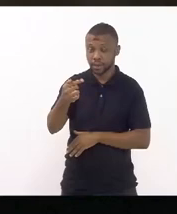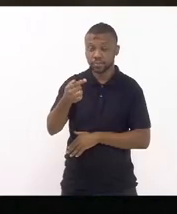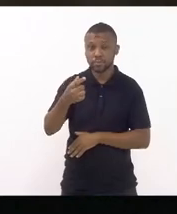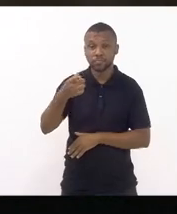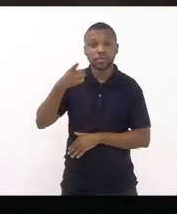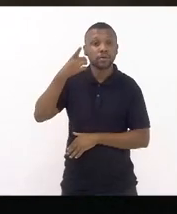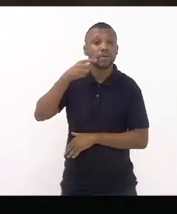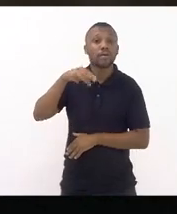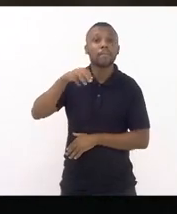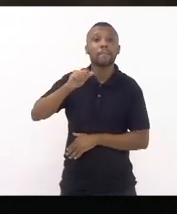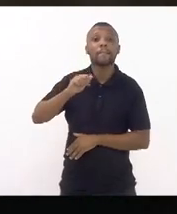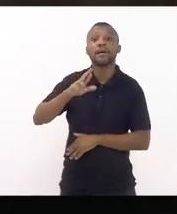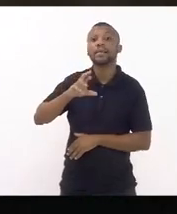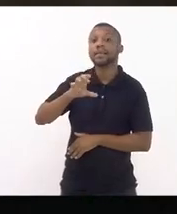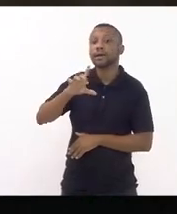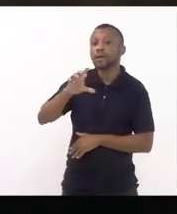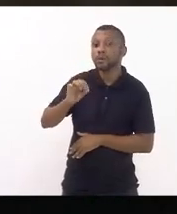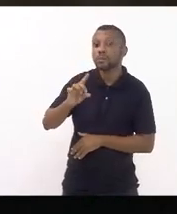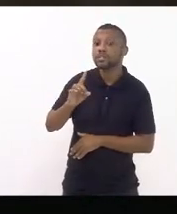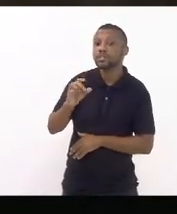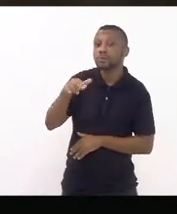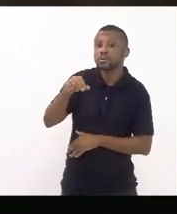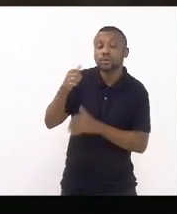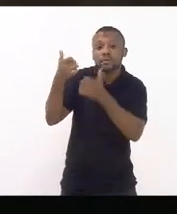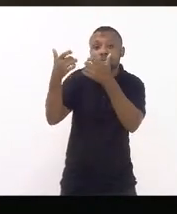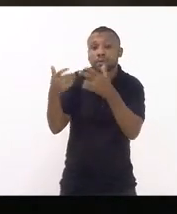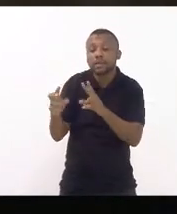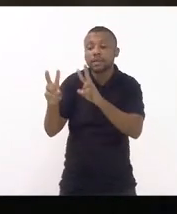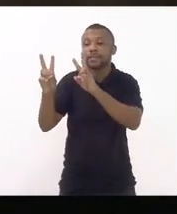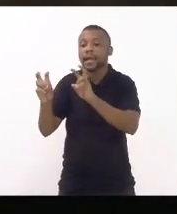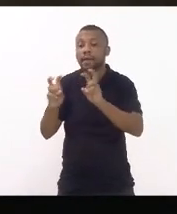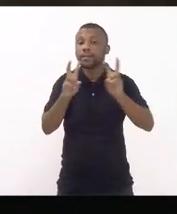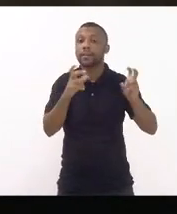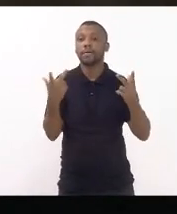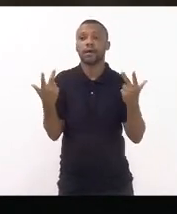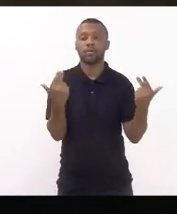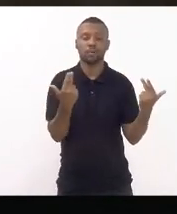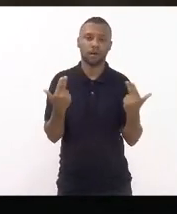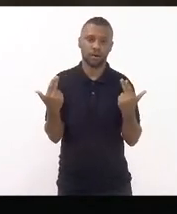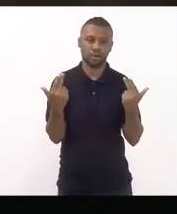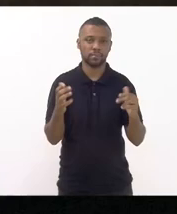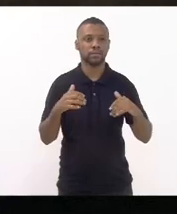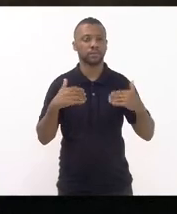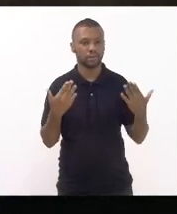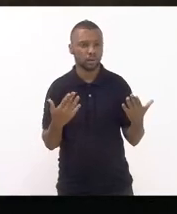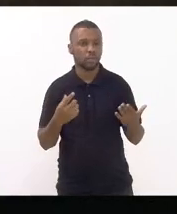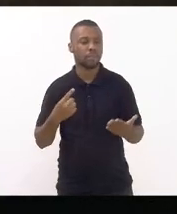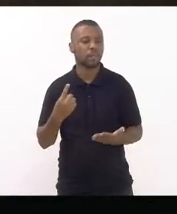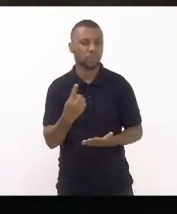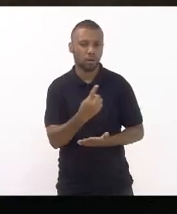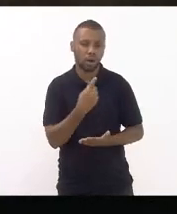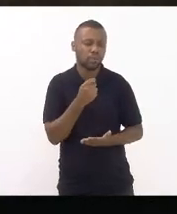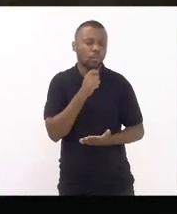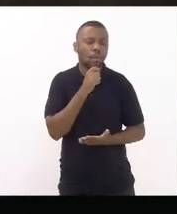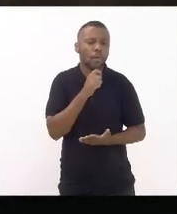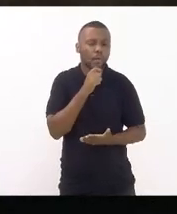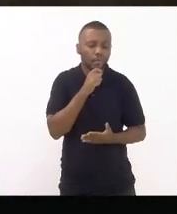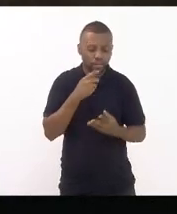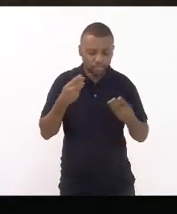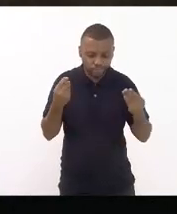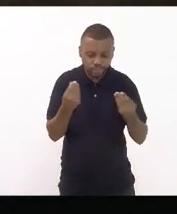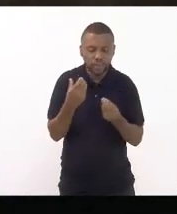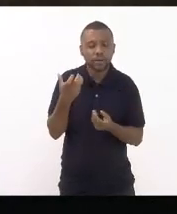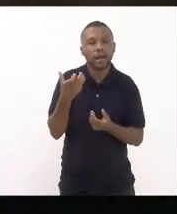Dino, que trata do mesmo tema de Vossa Excelência. Então, para que eu não... Eu